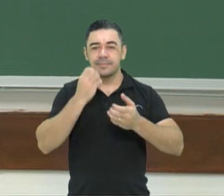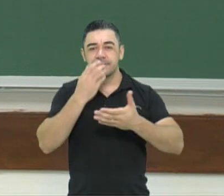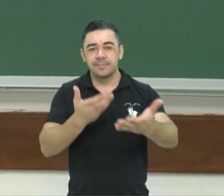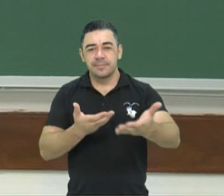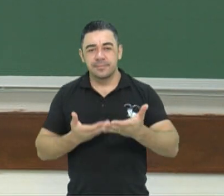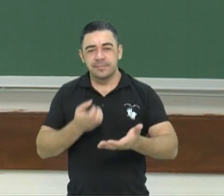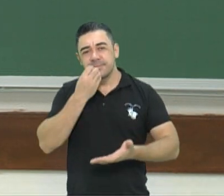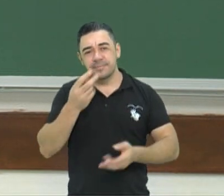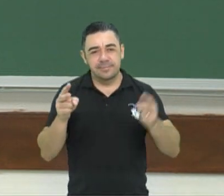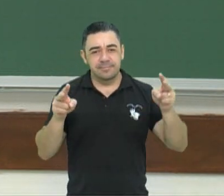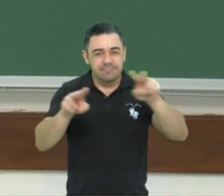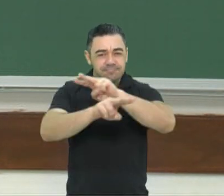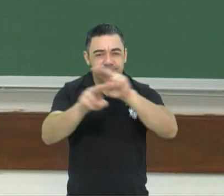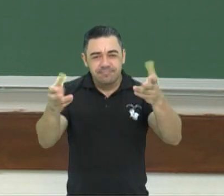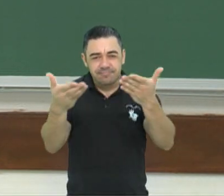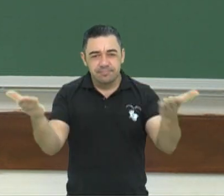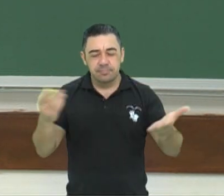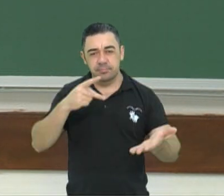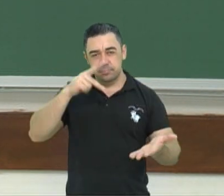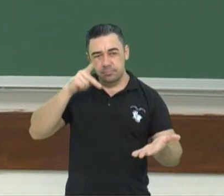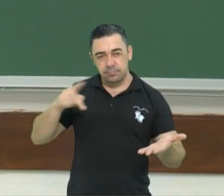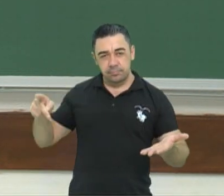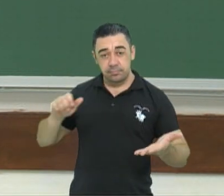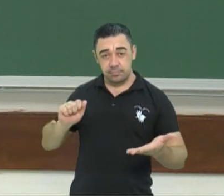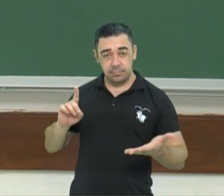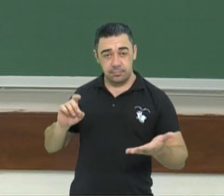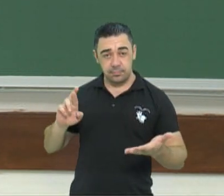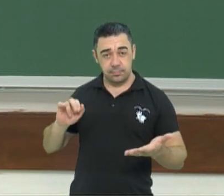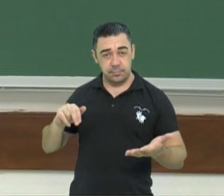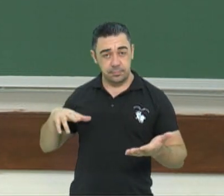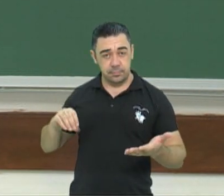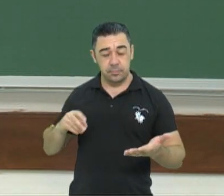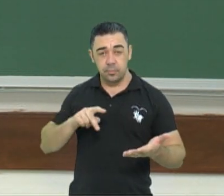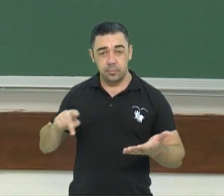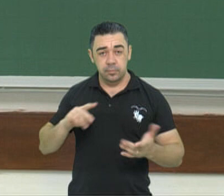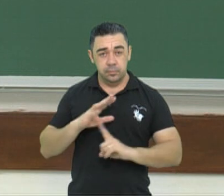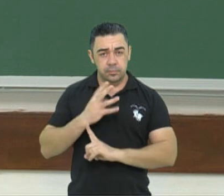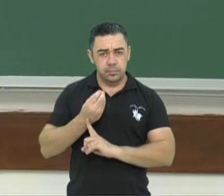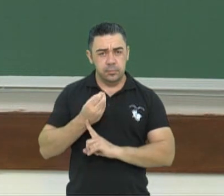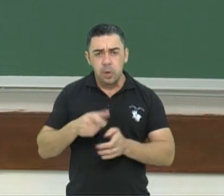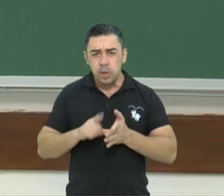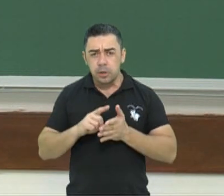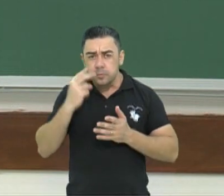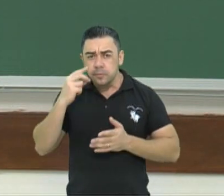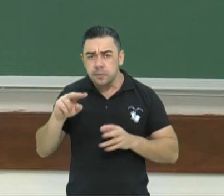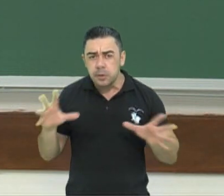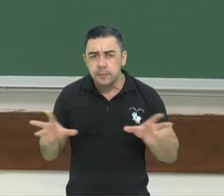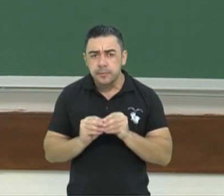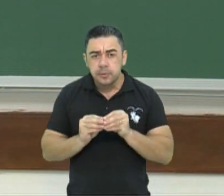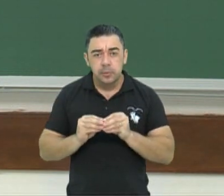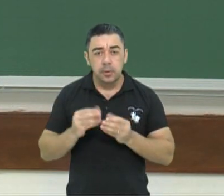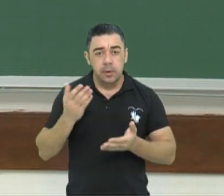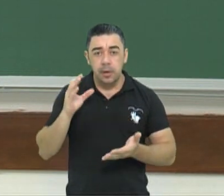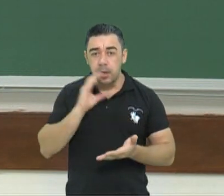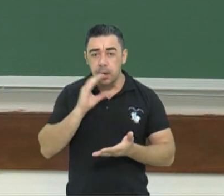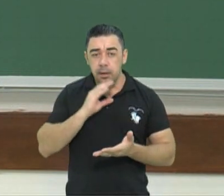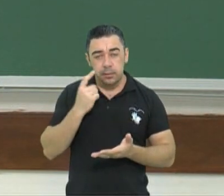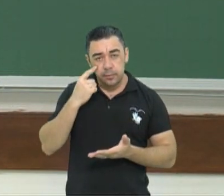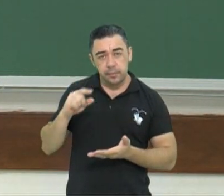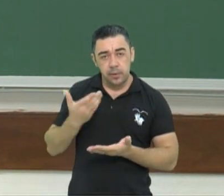Bem-vindos, que bom revê-los. Eu sou Adriano, professor de artes. Gente, para a gente não perder tempo, vamos fazer uma revisãozinha rápida do que a gente viu a aula passada?